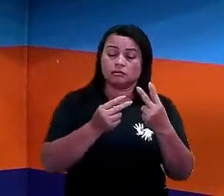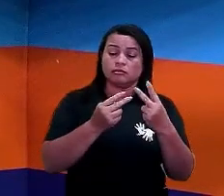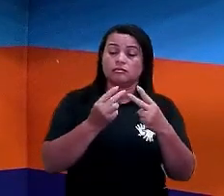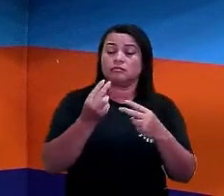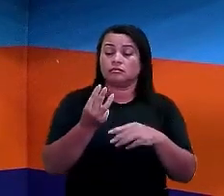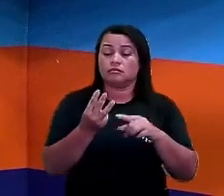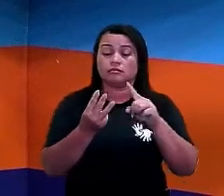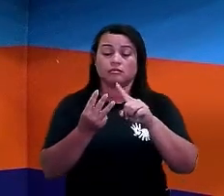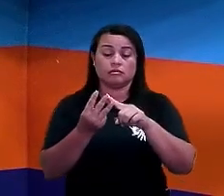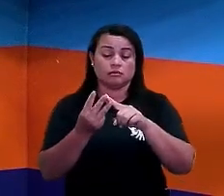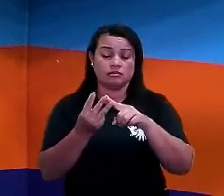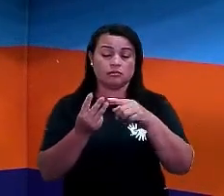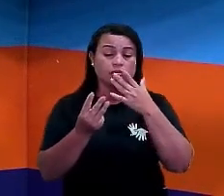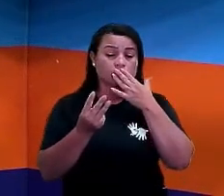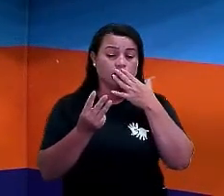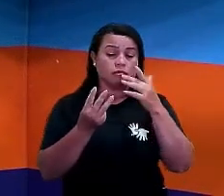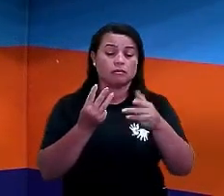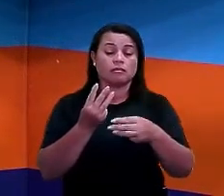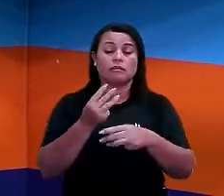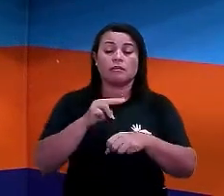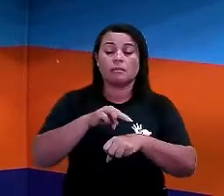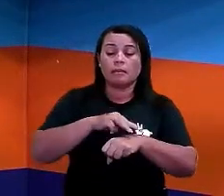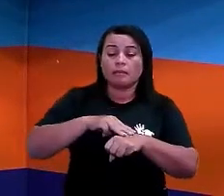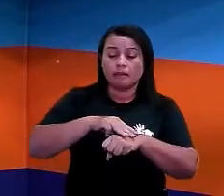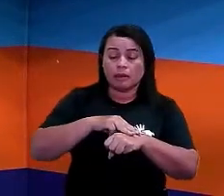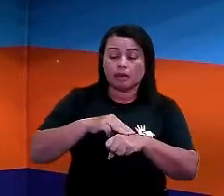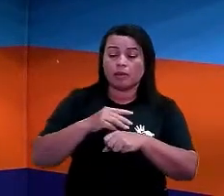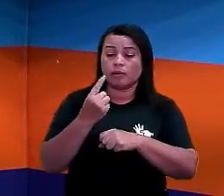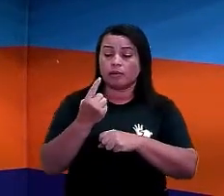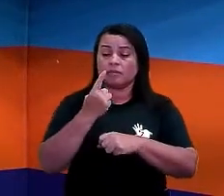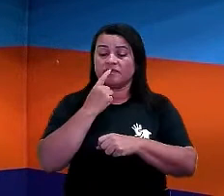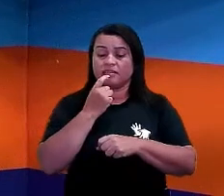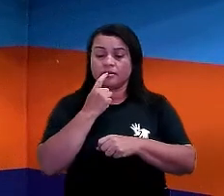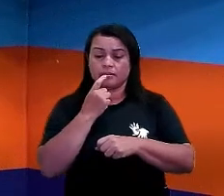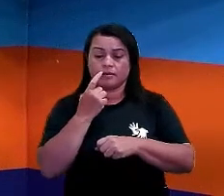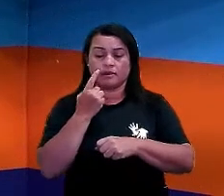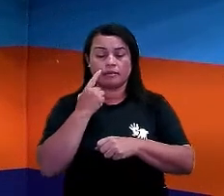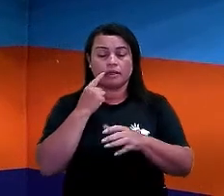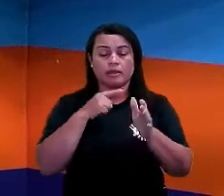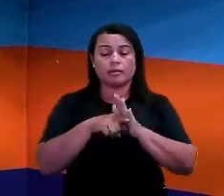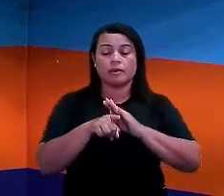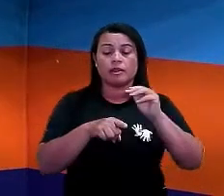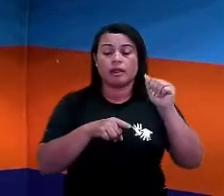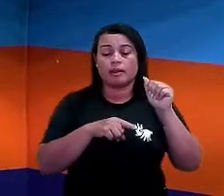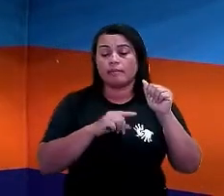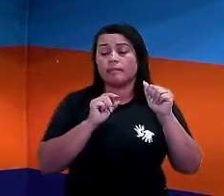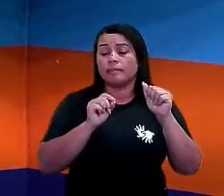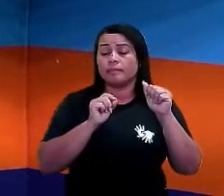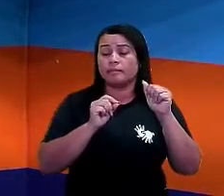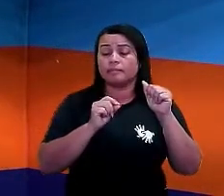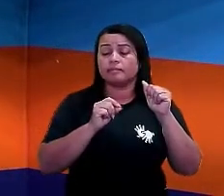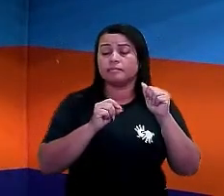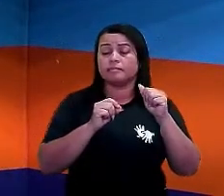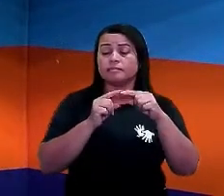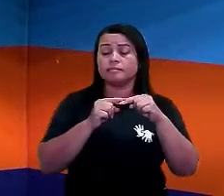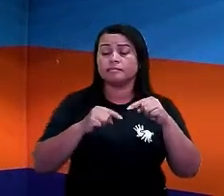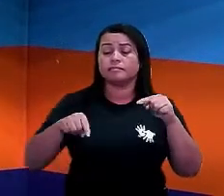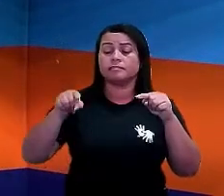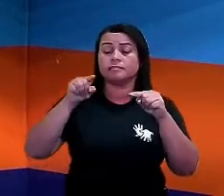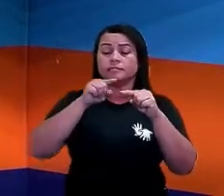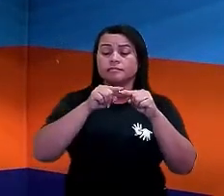tem a perguntinha da letra A. A fração que indica o que foi pintado de marrom do círculo